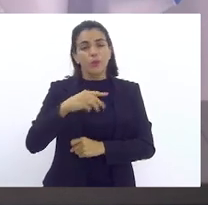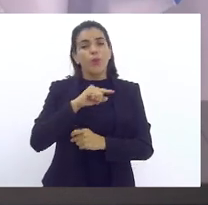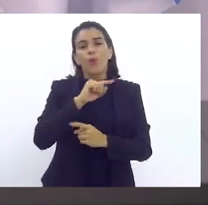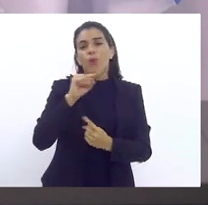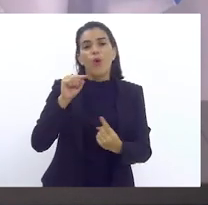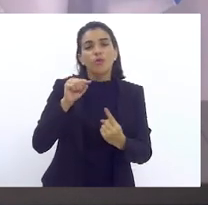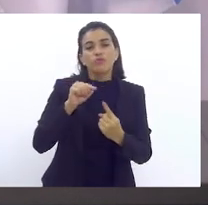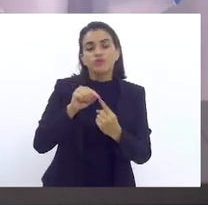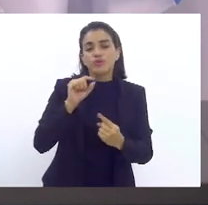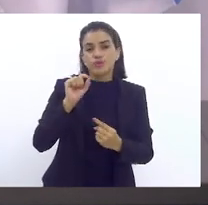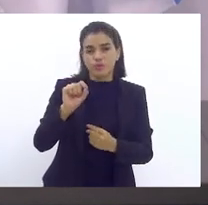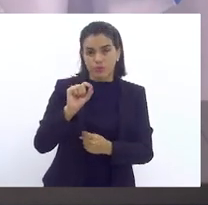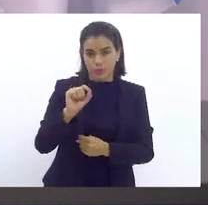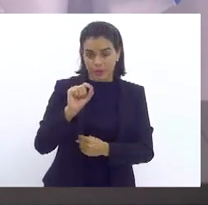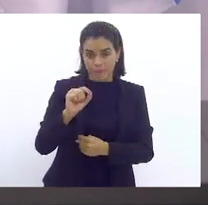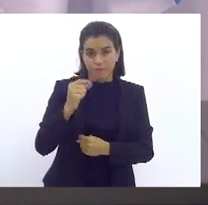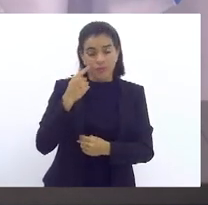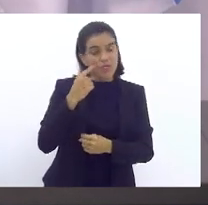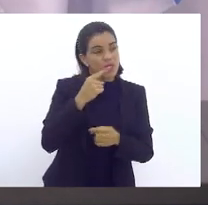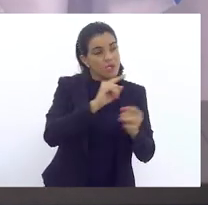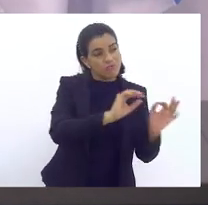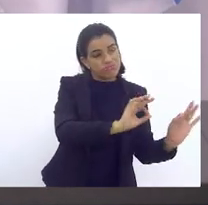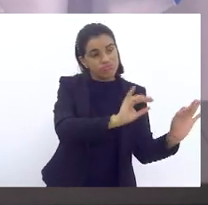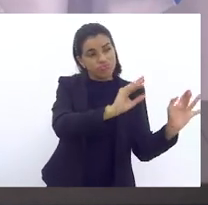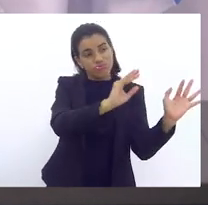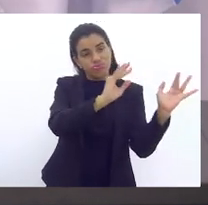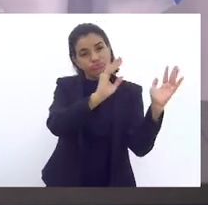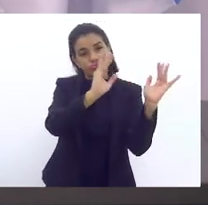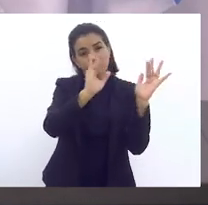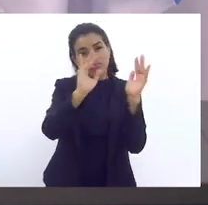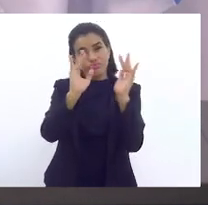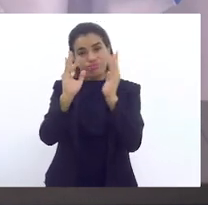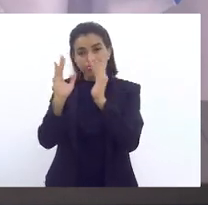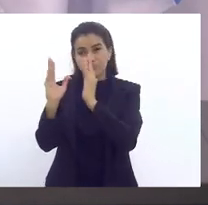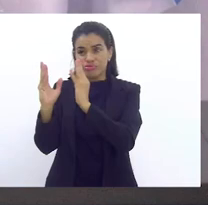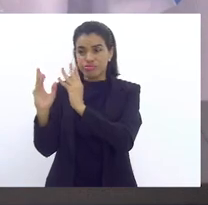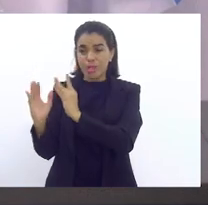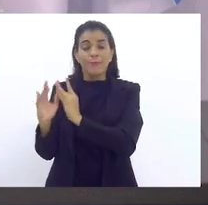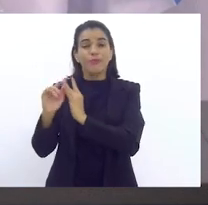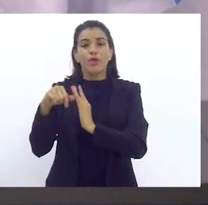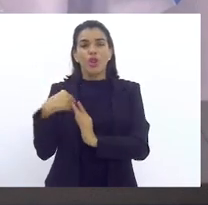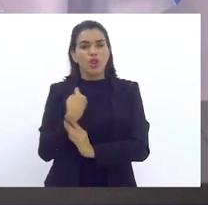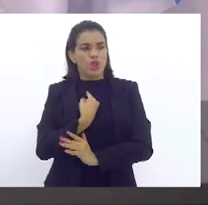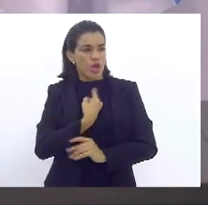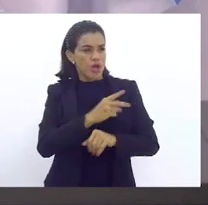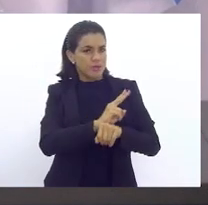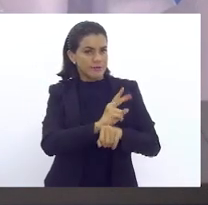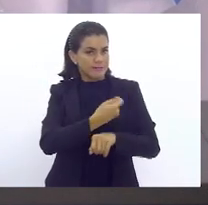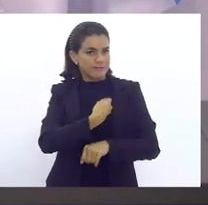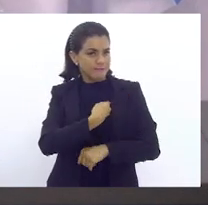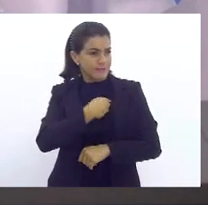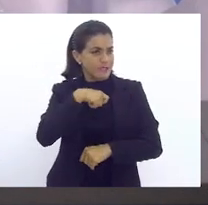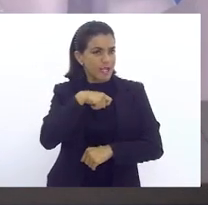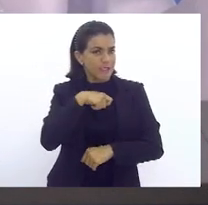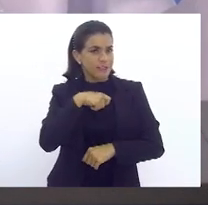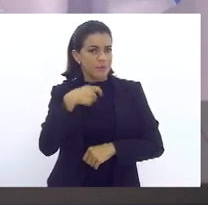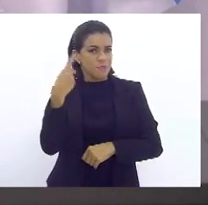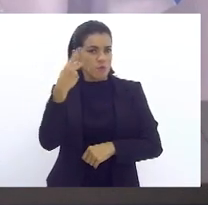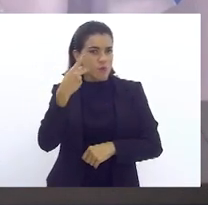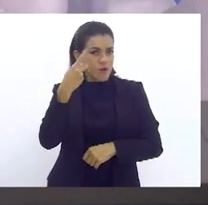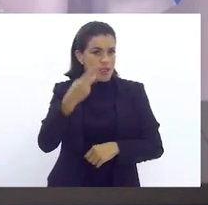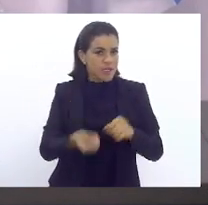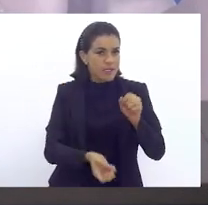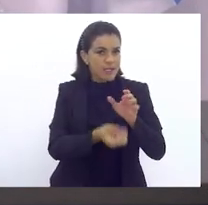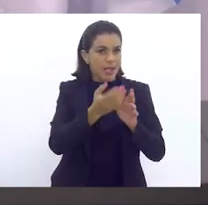olhar o o processo legislativo onde nós também fiscalizamos as políticas de mulheres com uma